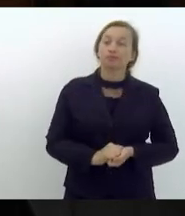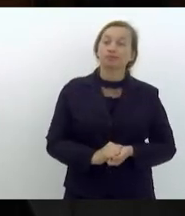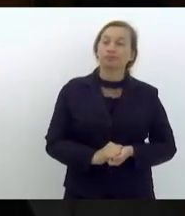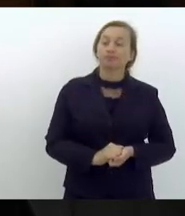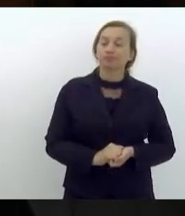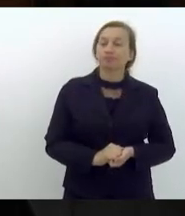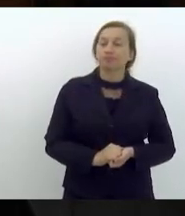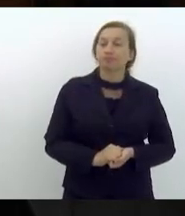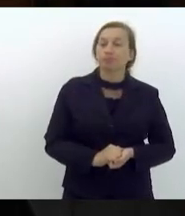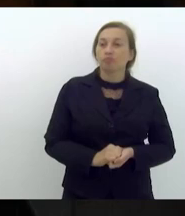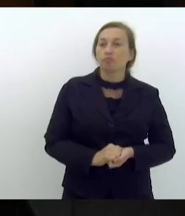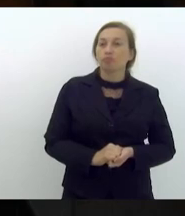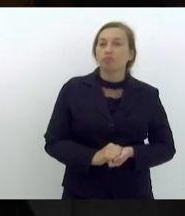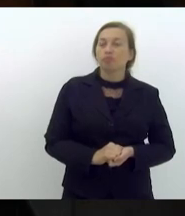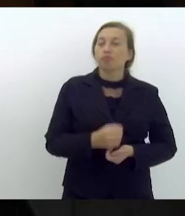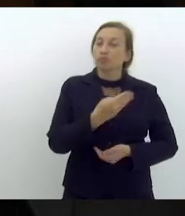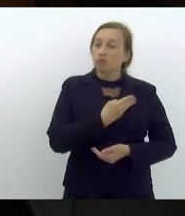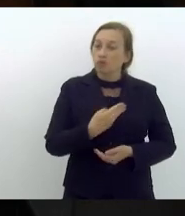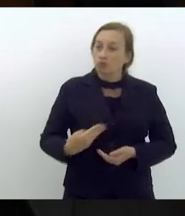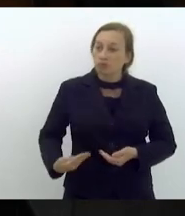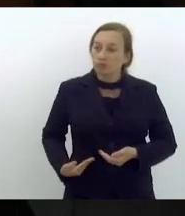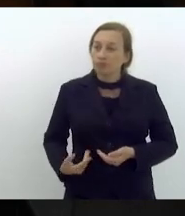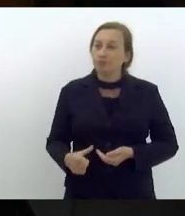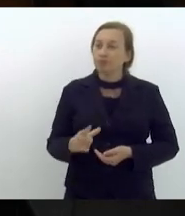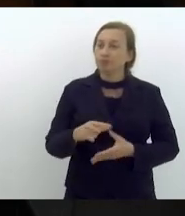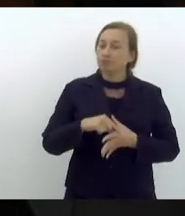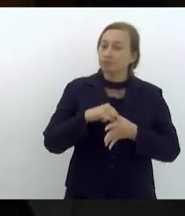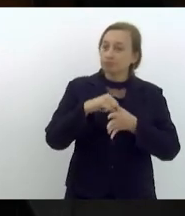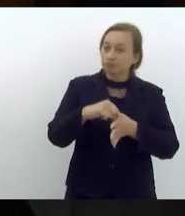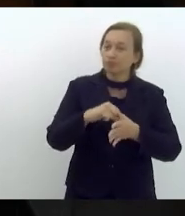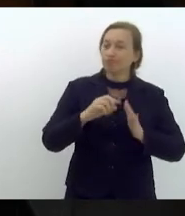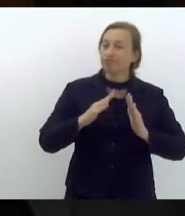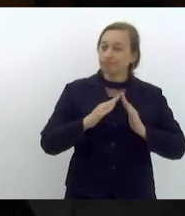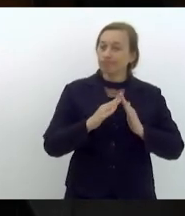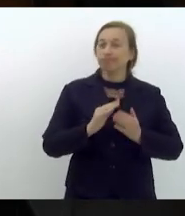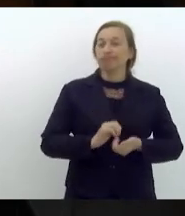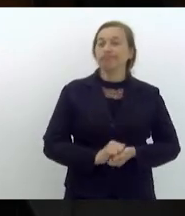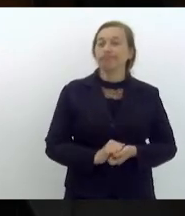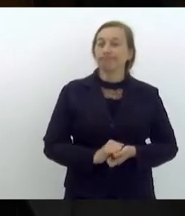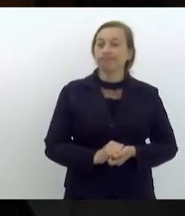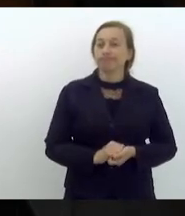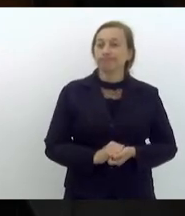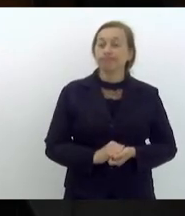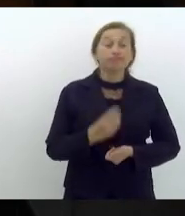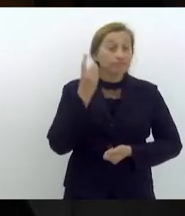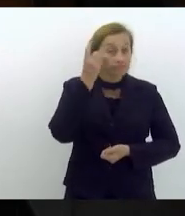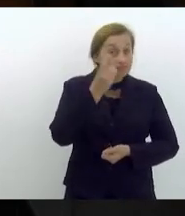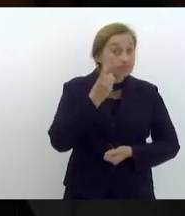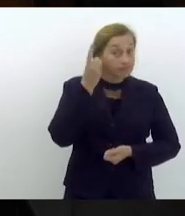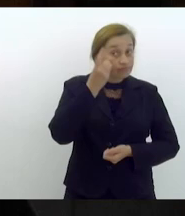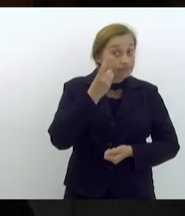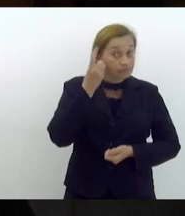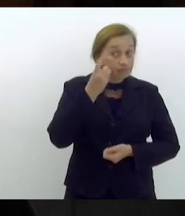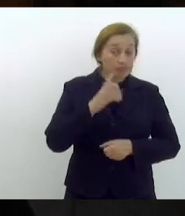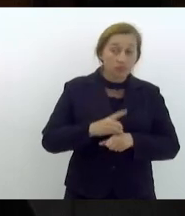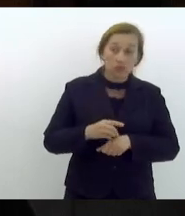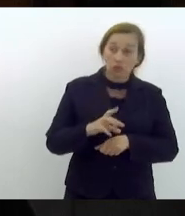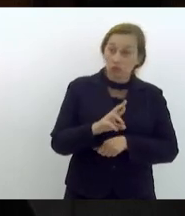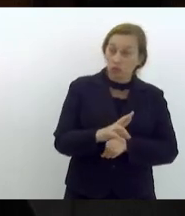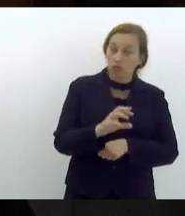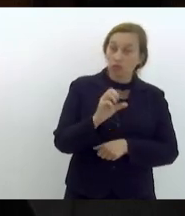o governo tem um líder nessa casa que é o deputado Dr